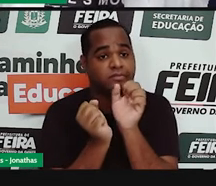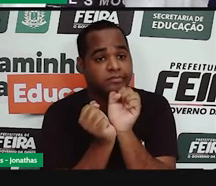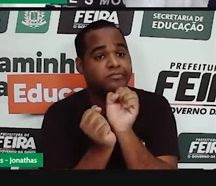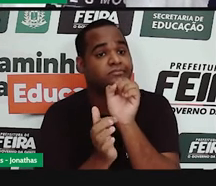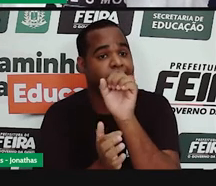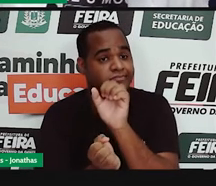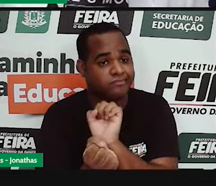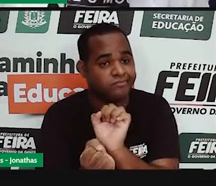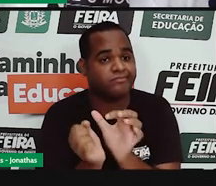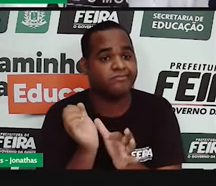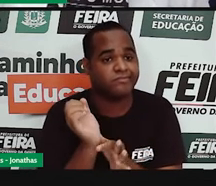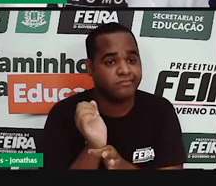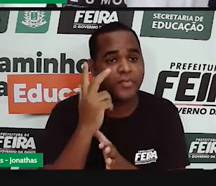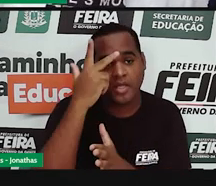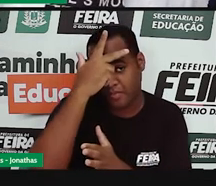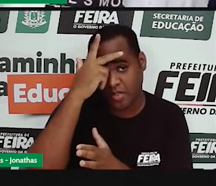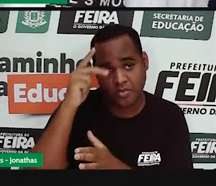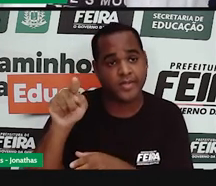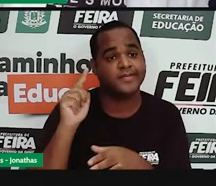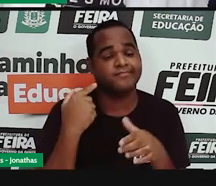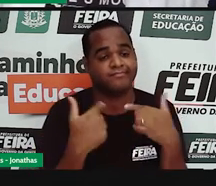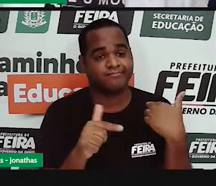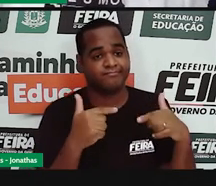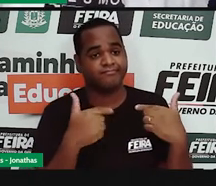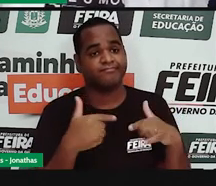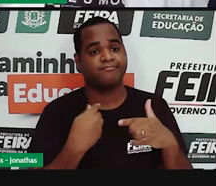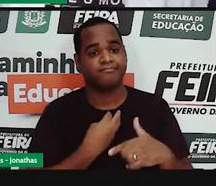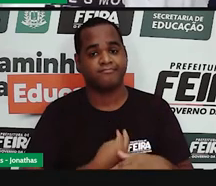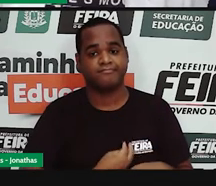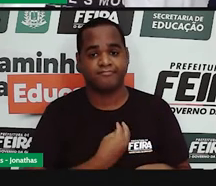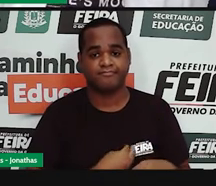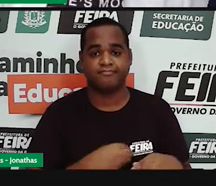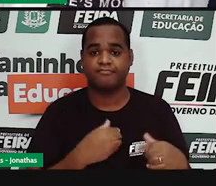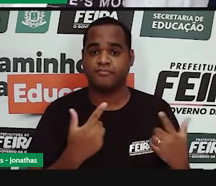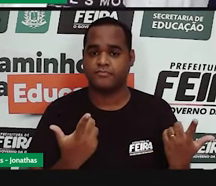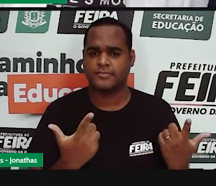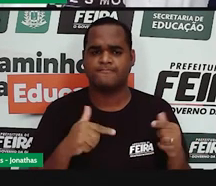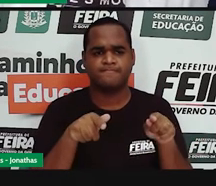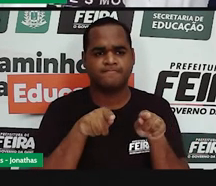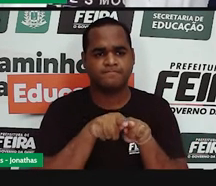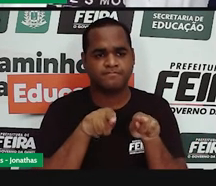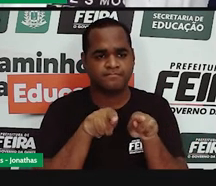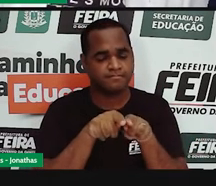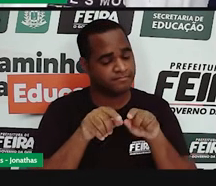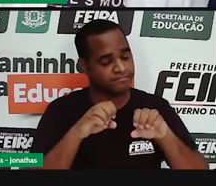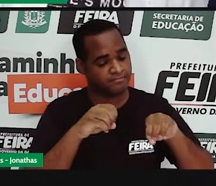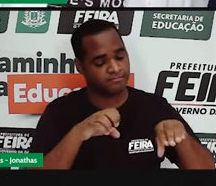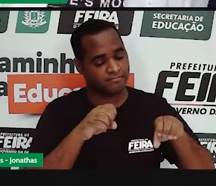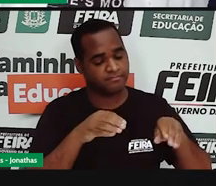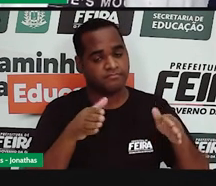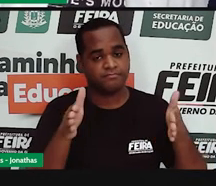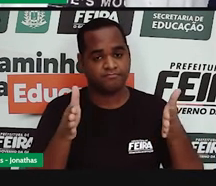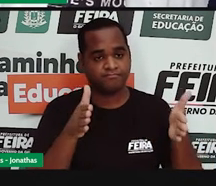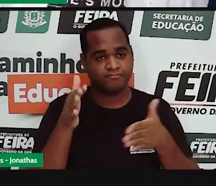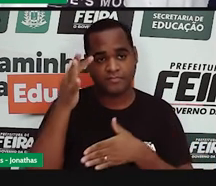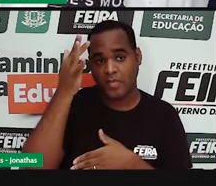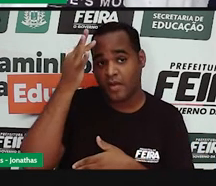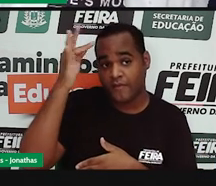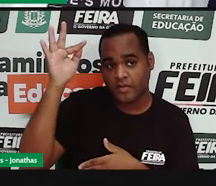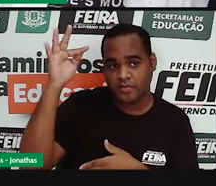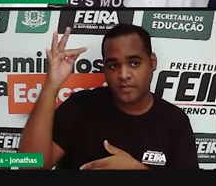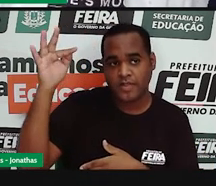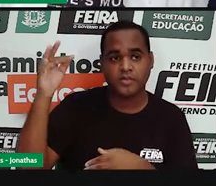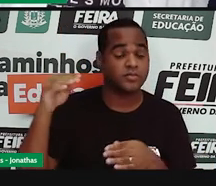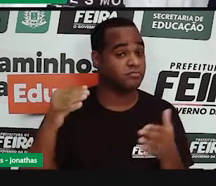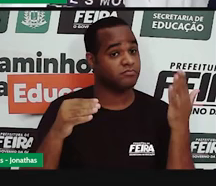escravizados. Havia até um ensino nesse período, a filosofia